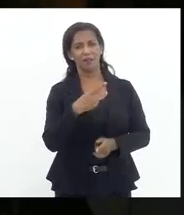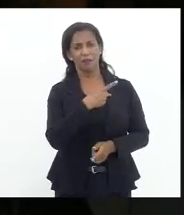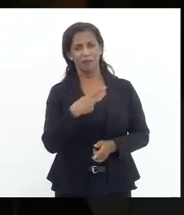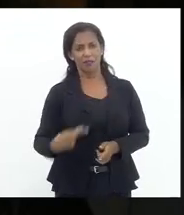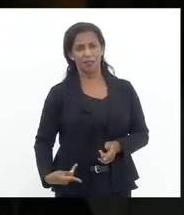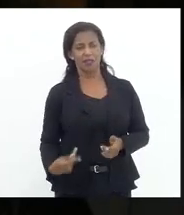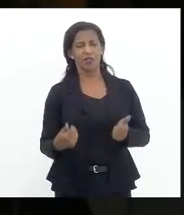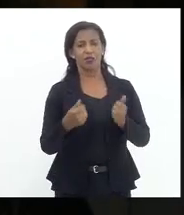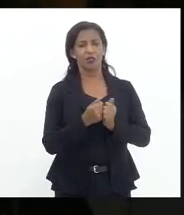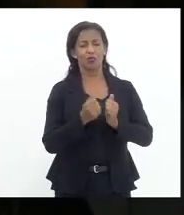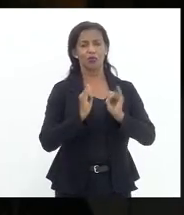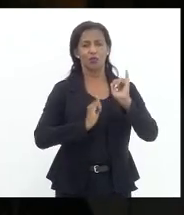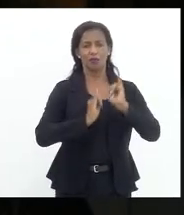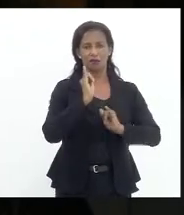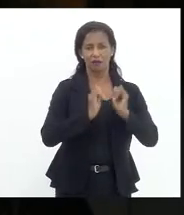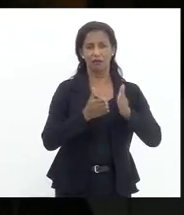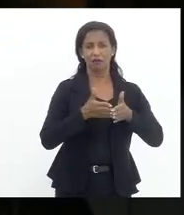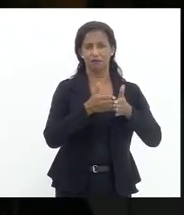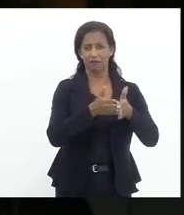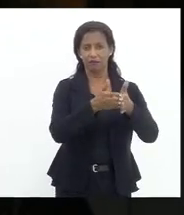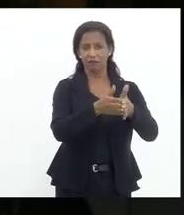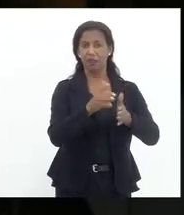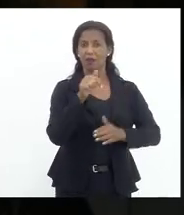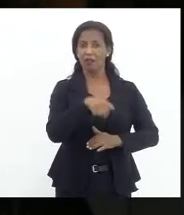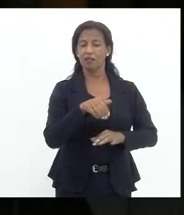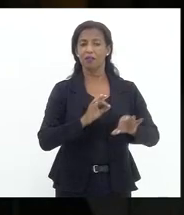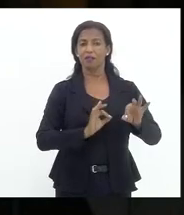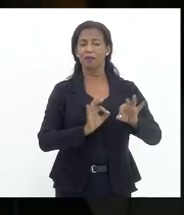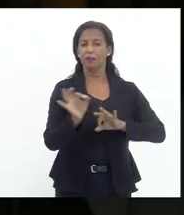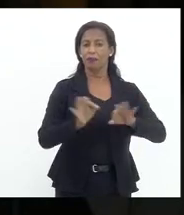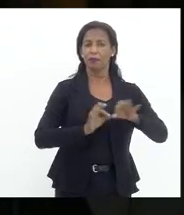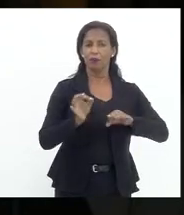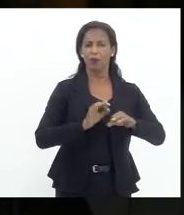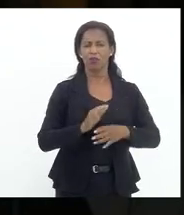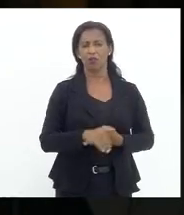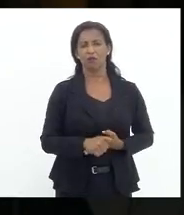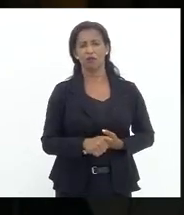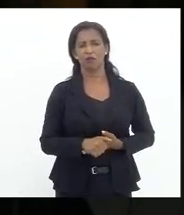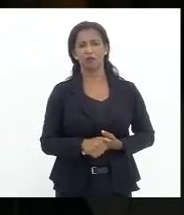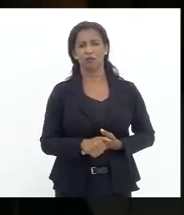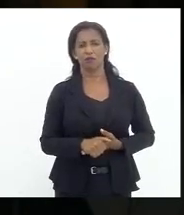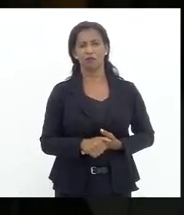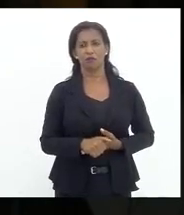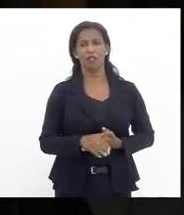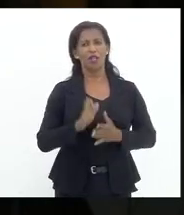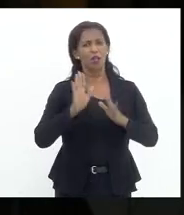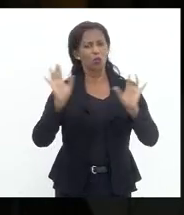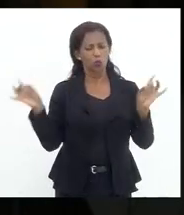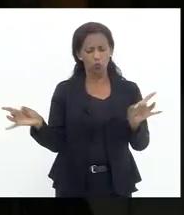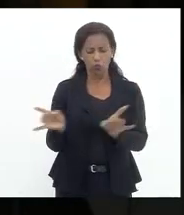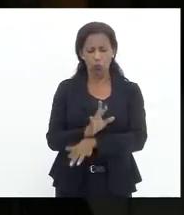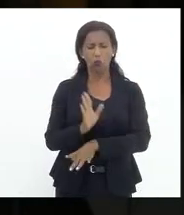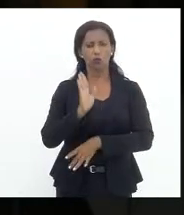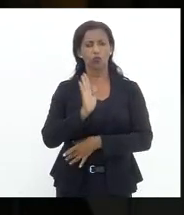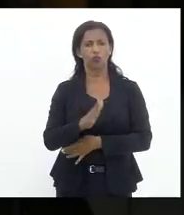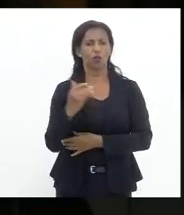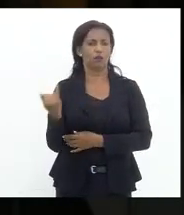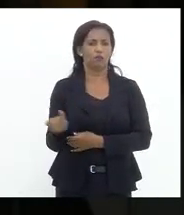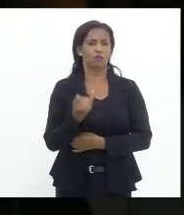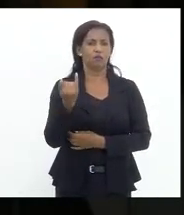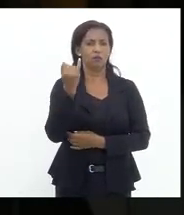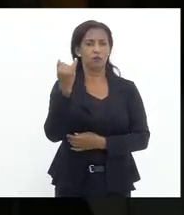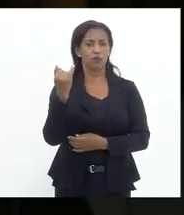Comissão Especial da Indústria Naval, que esse projeto, no absoluto, ele já é importante, mas relativamente também